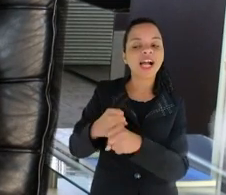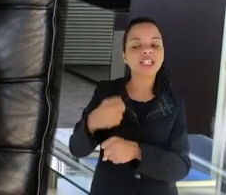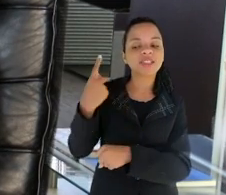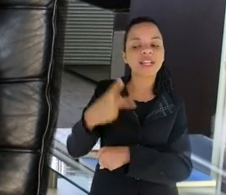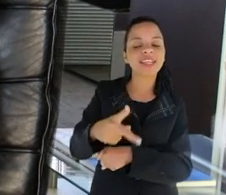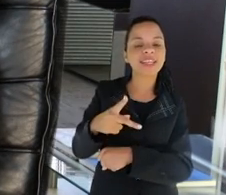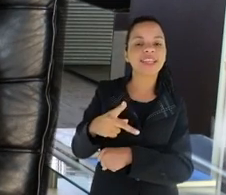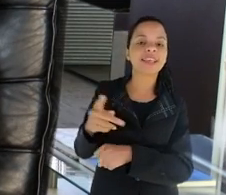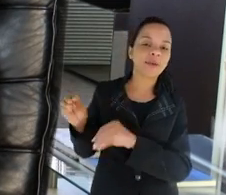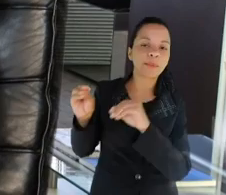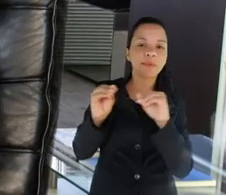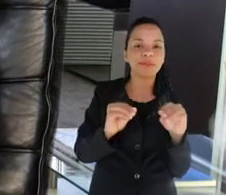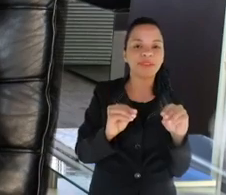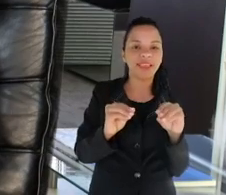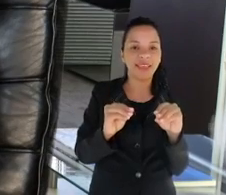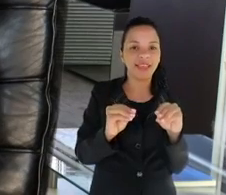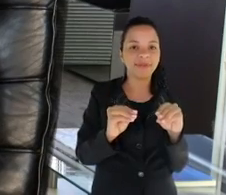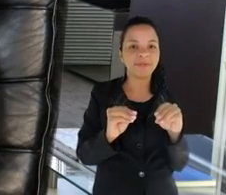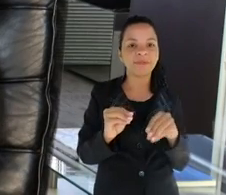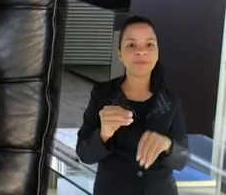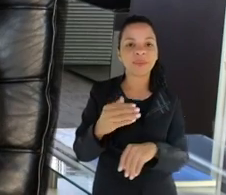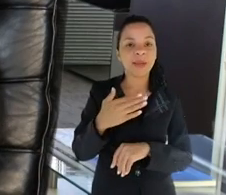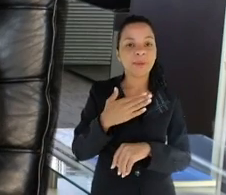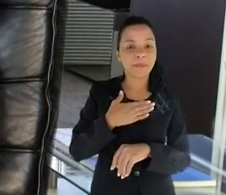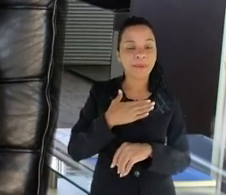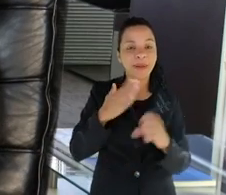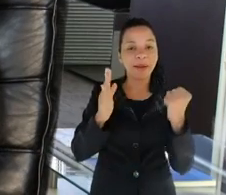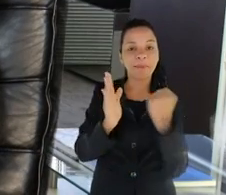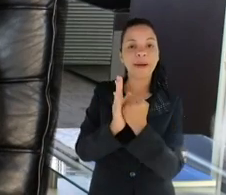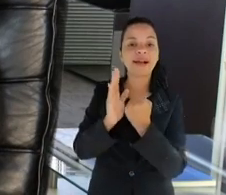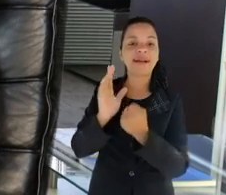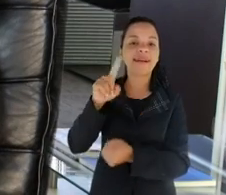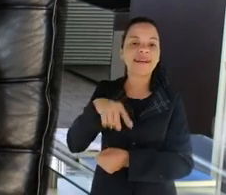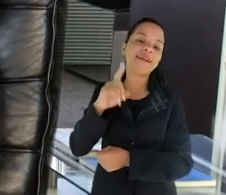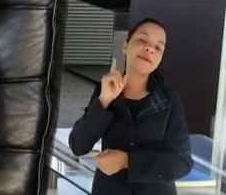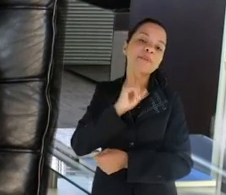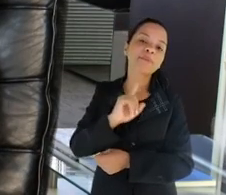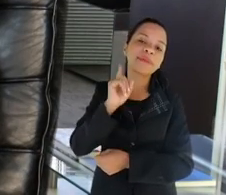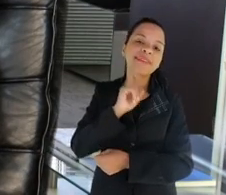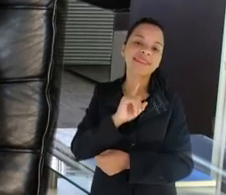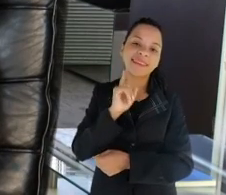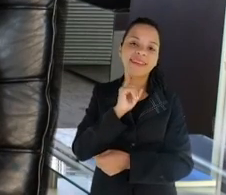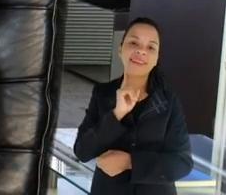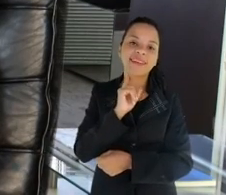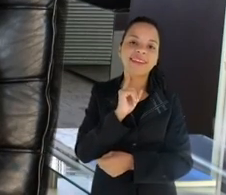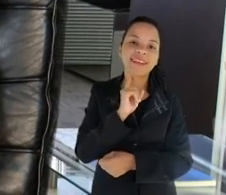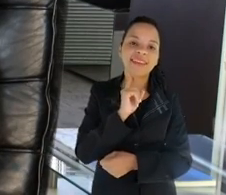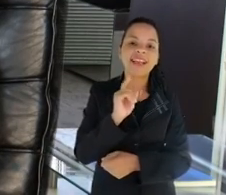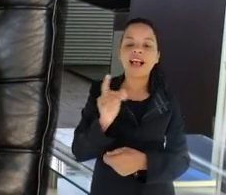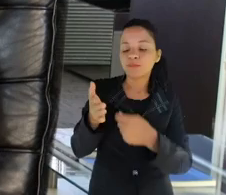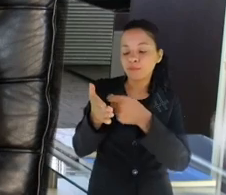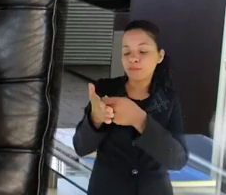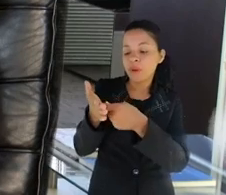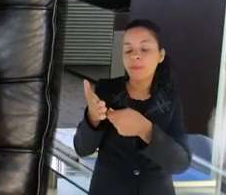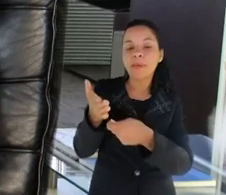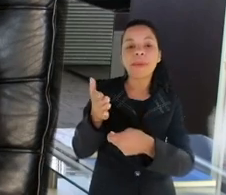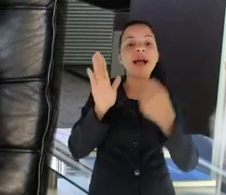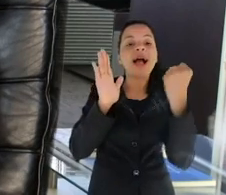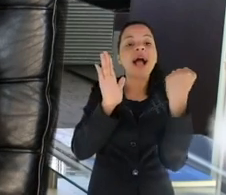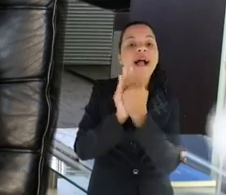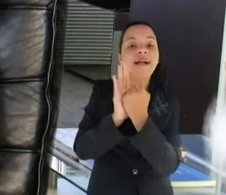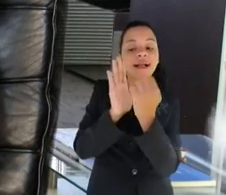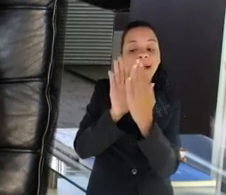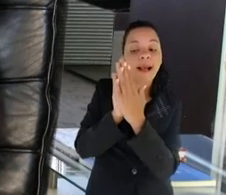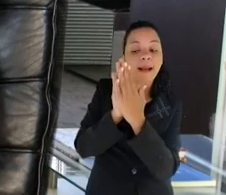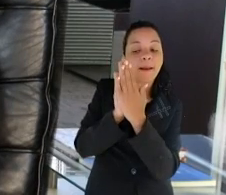sou chamada, no meu último livro, Ai Pai, que bicho é esse? A sinopse, na capa do livro, a autora